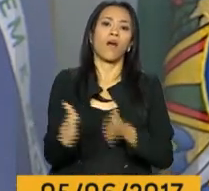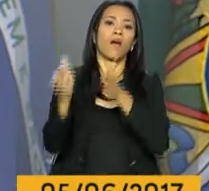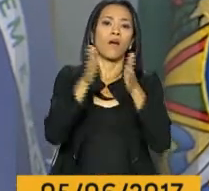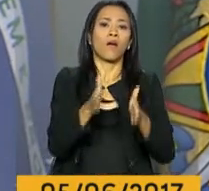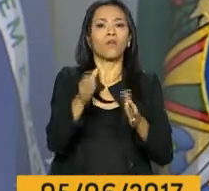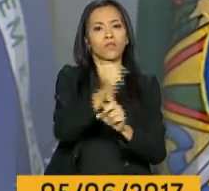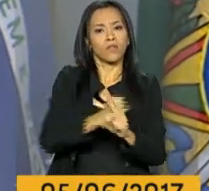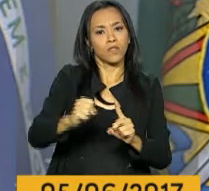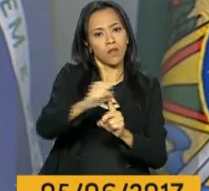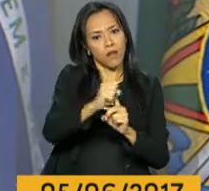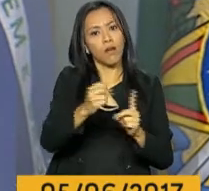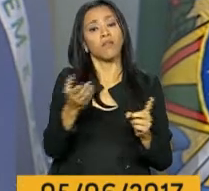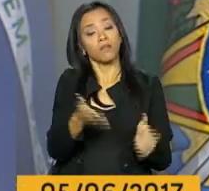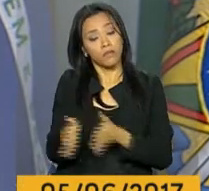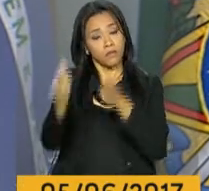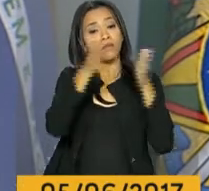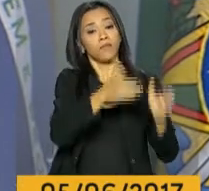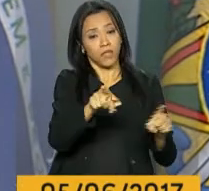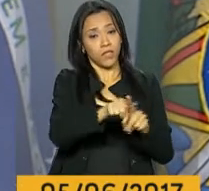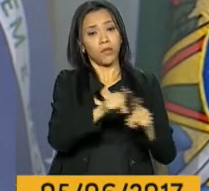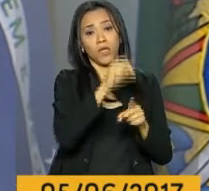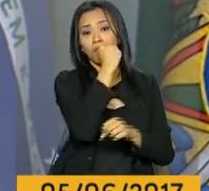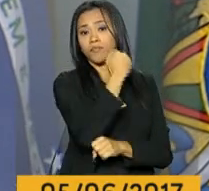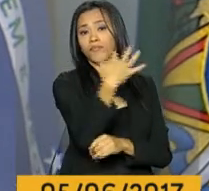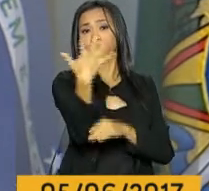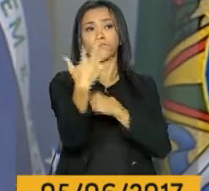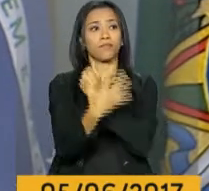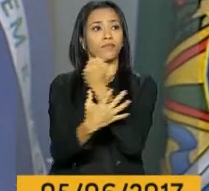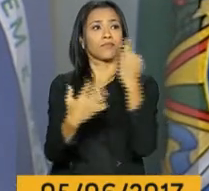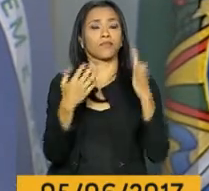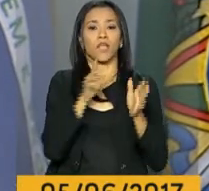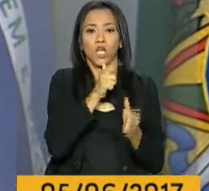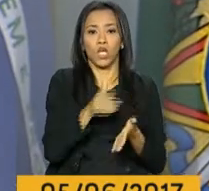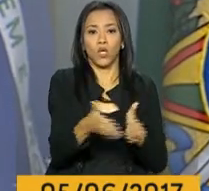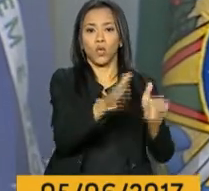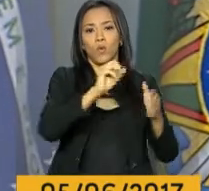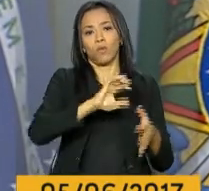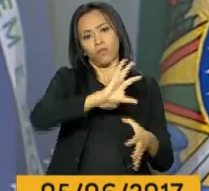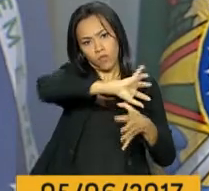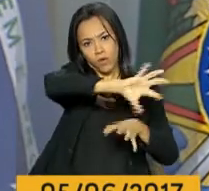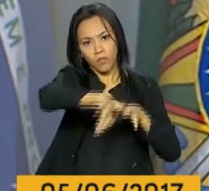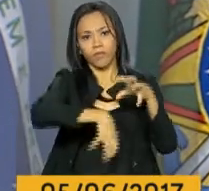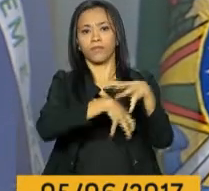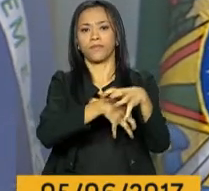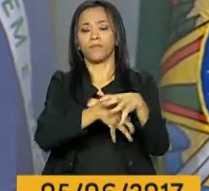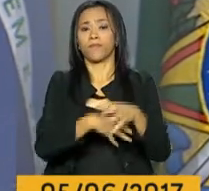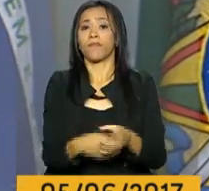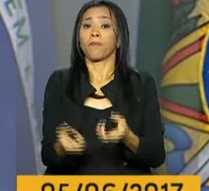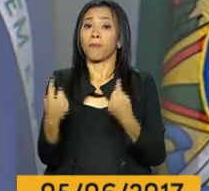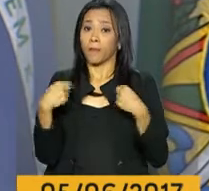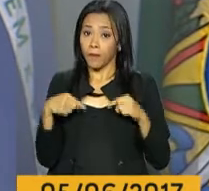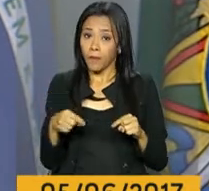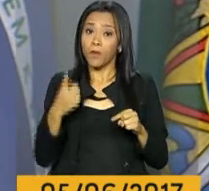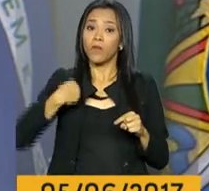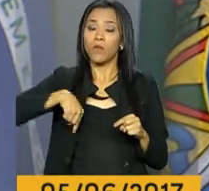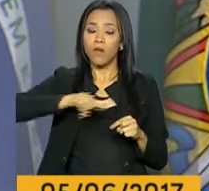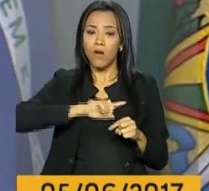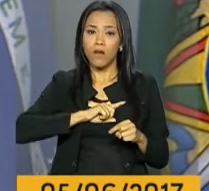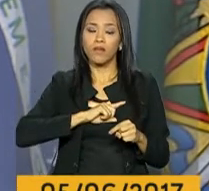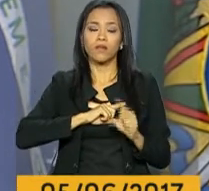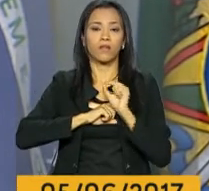também no domínio ambiental estamos fortalecendo o significativamente a preservação